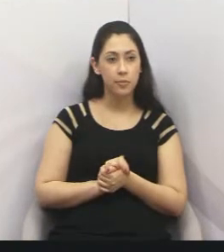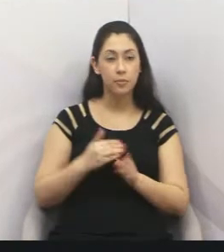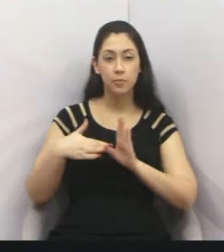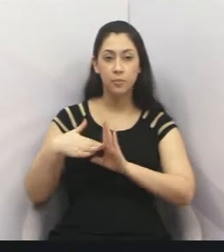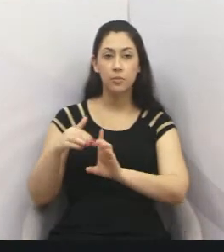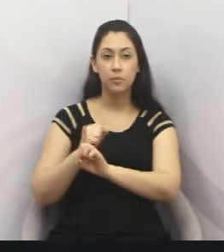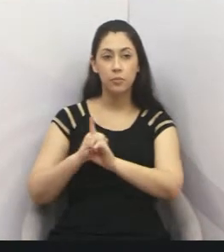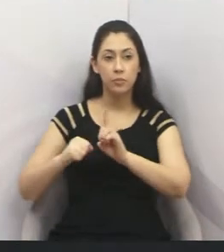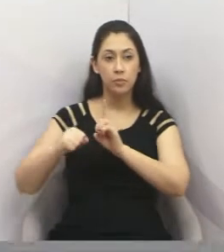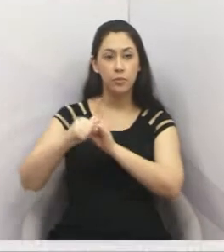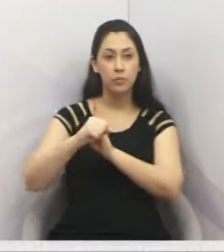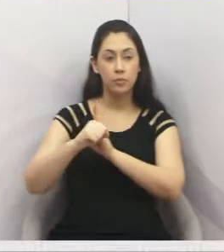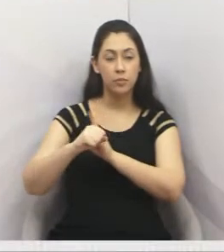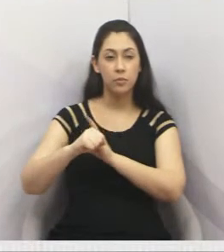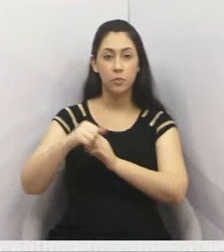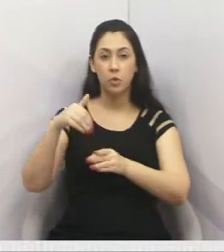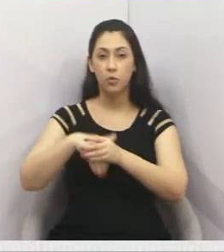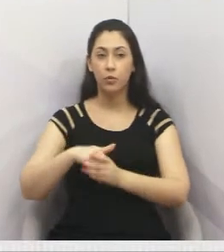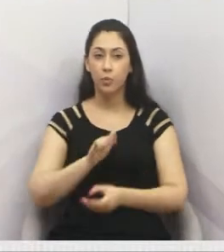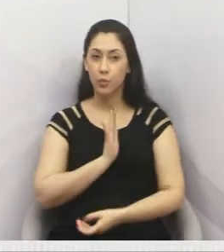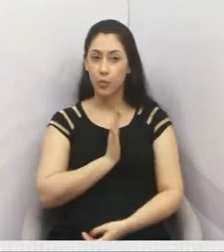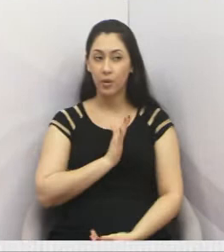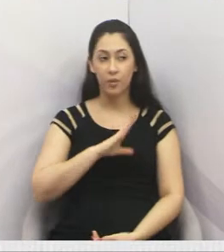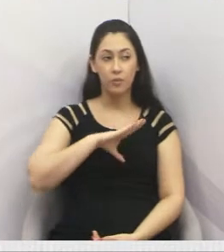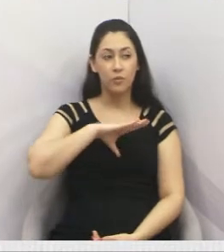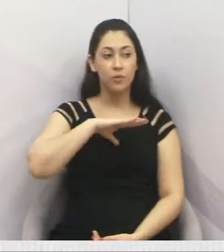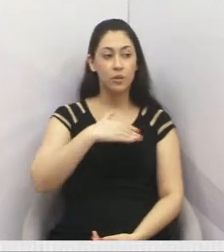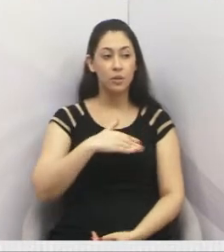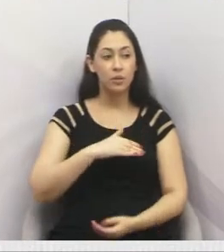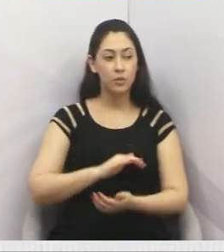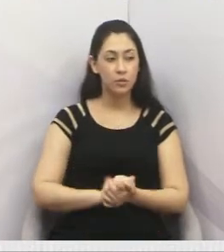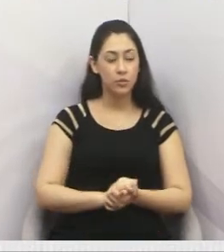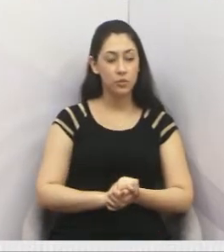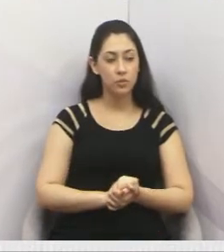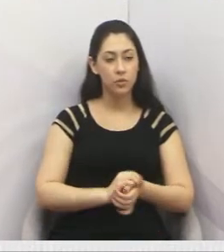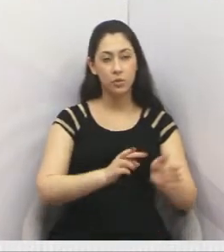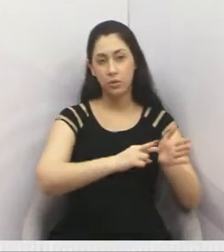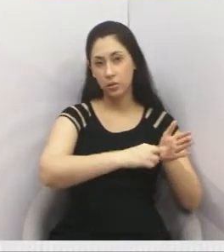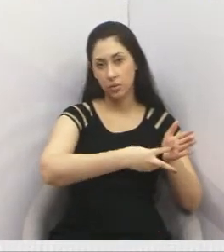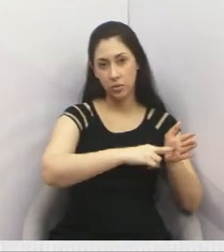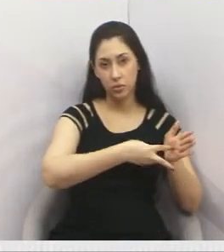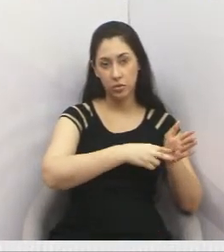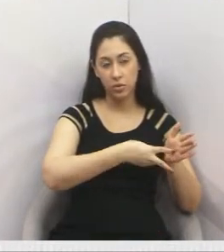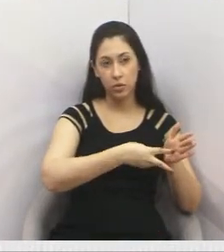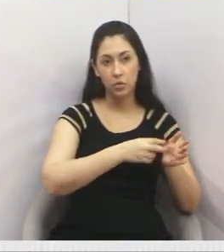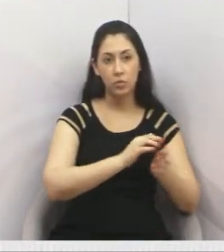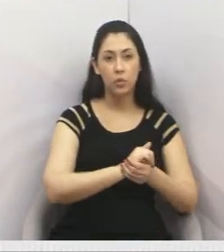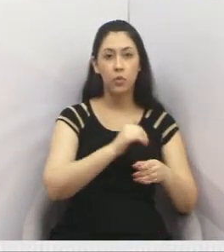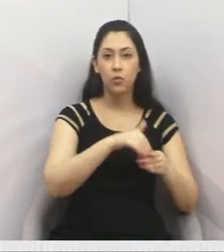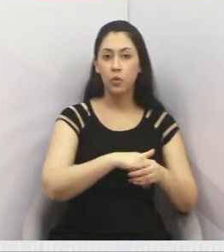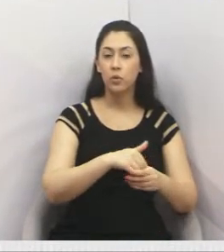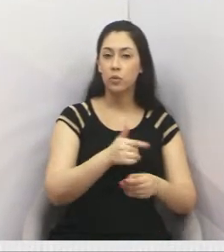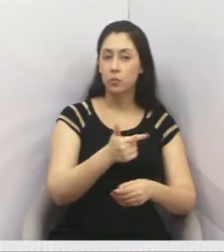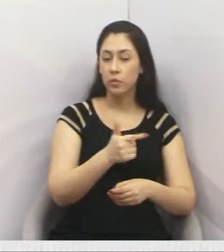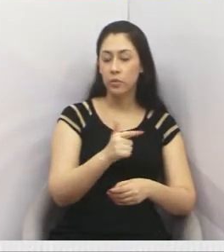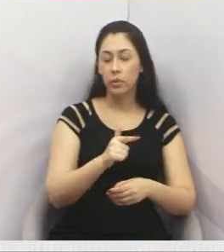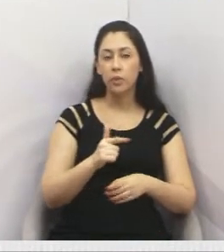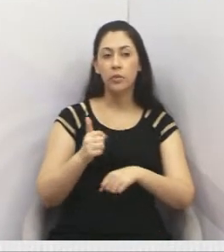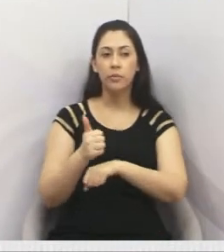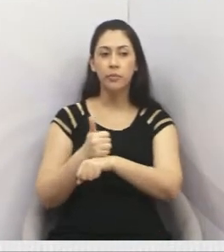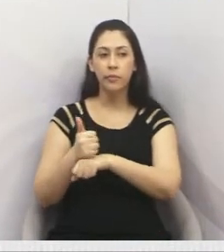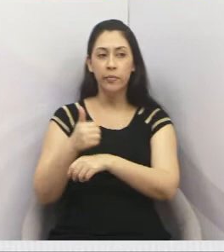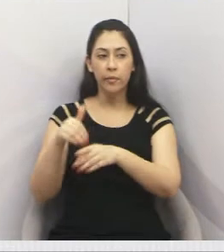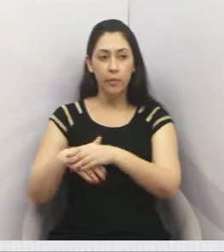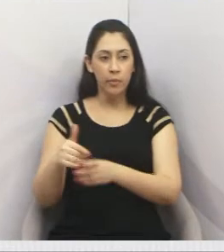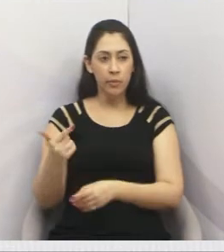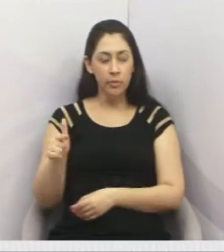Movimentos populares, Quilombo Coração Valente, entidades de classe sindical em branco, empresas ou entidades profissionais